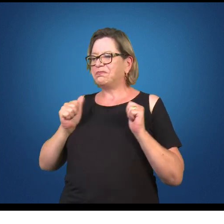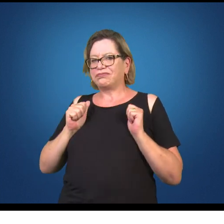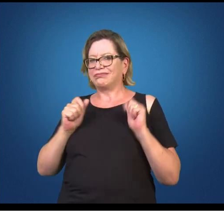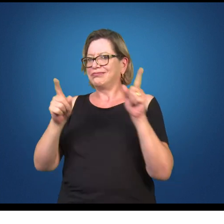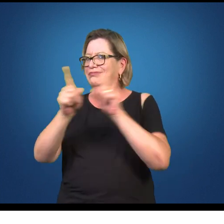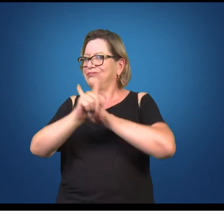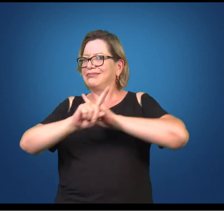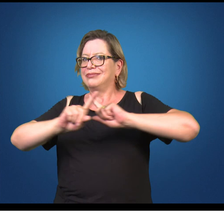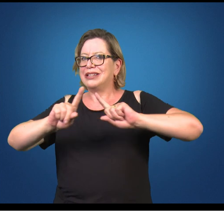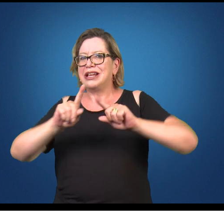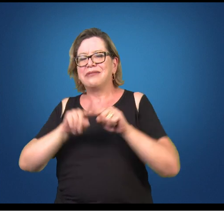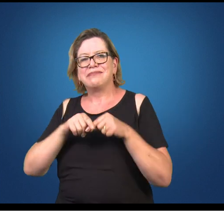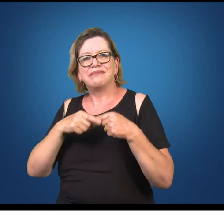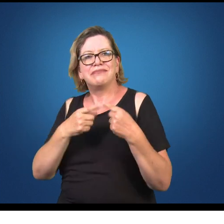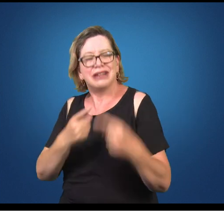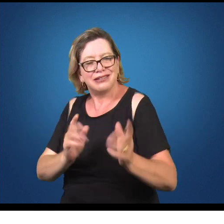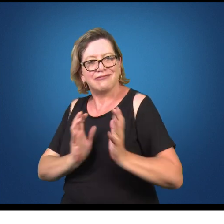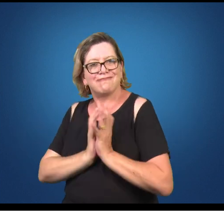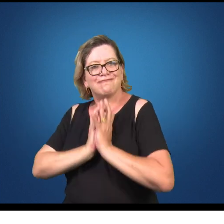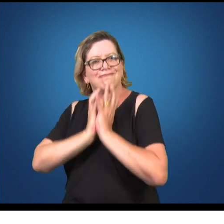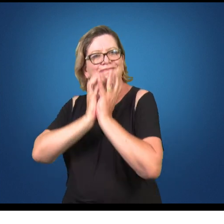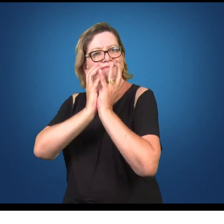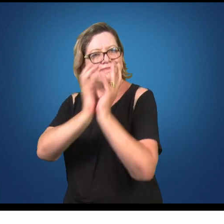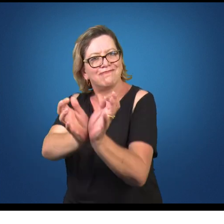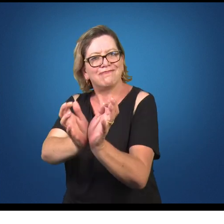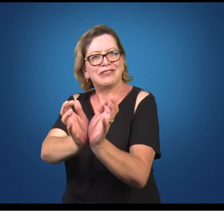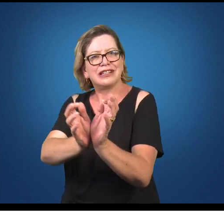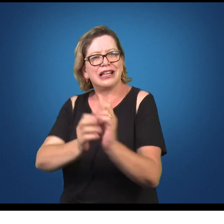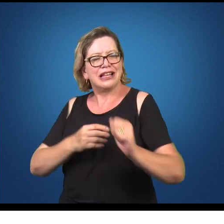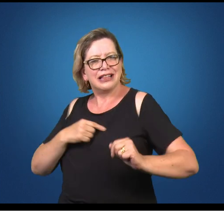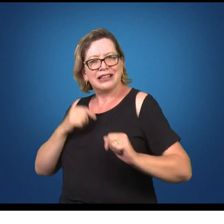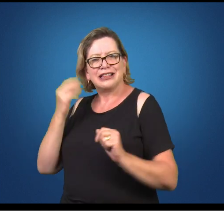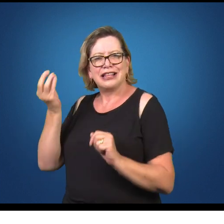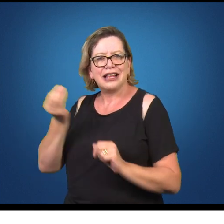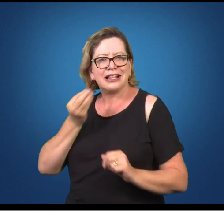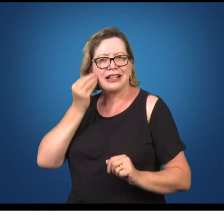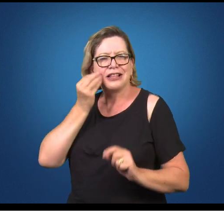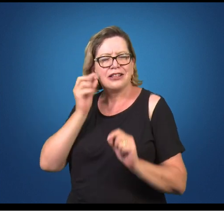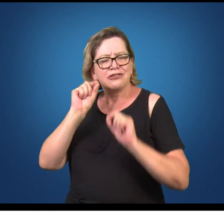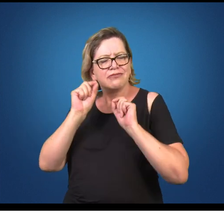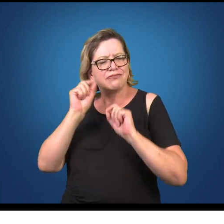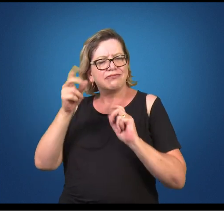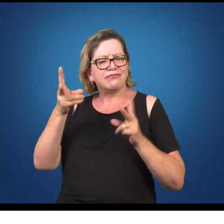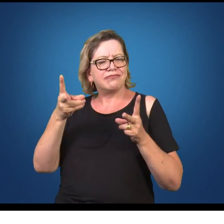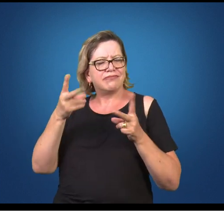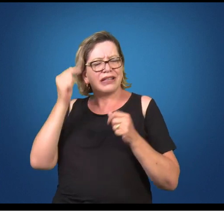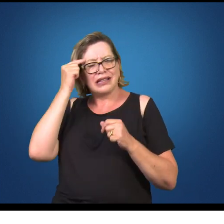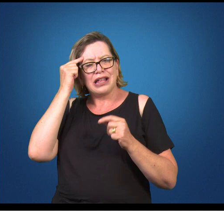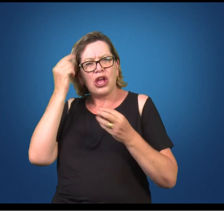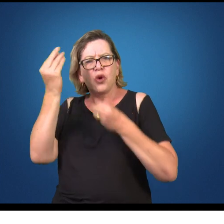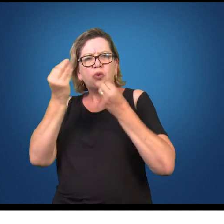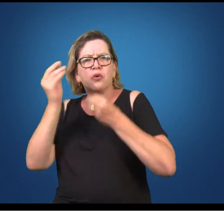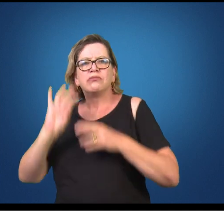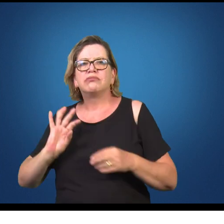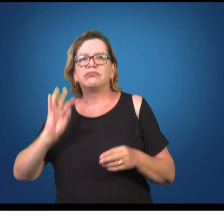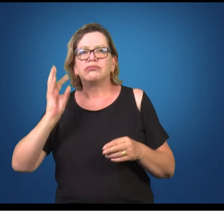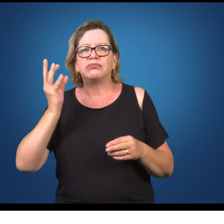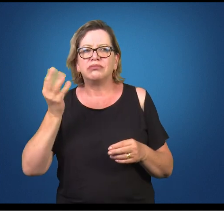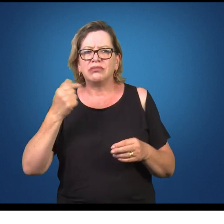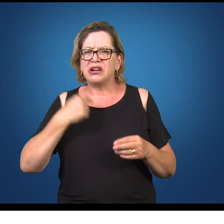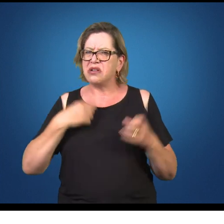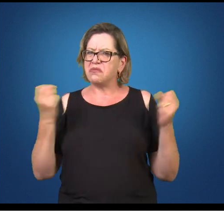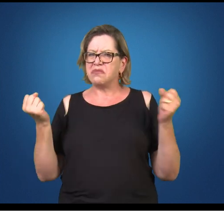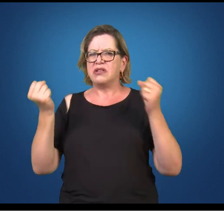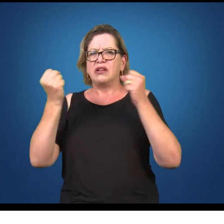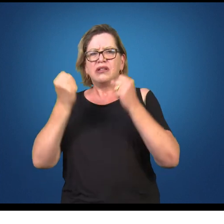passivamente, perceber passivamente, mas realmente tentando introjetar o que seria aquilo, né? Como se dá aquilo, será que eu posso